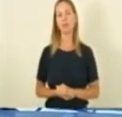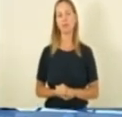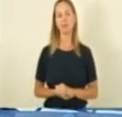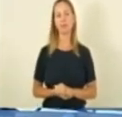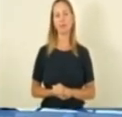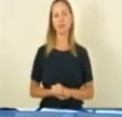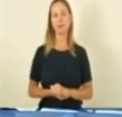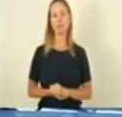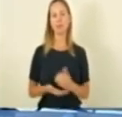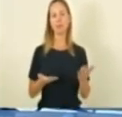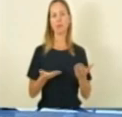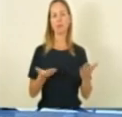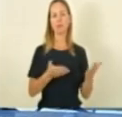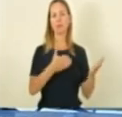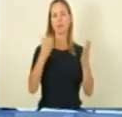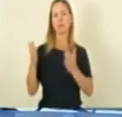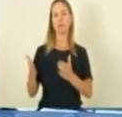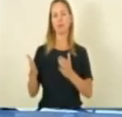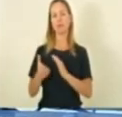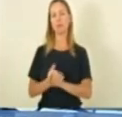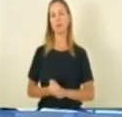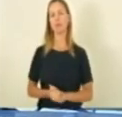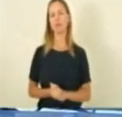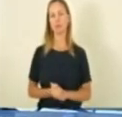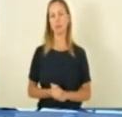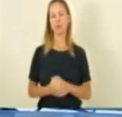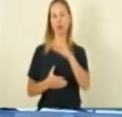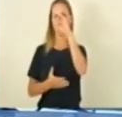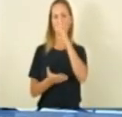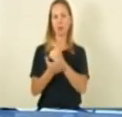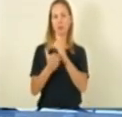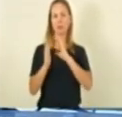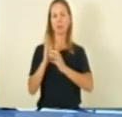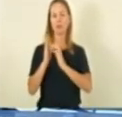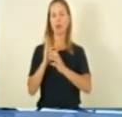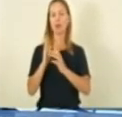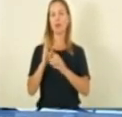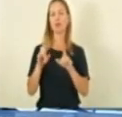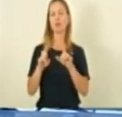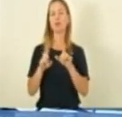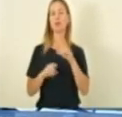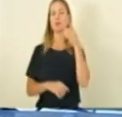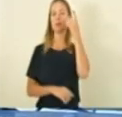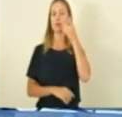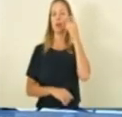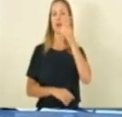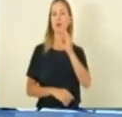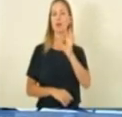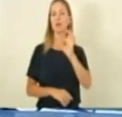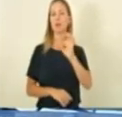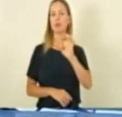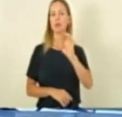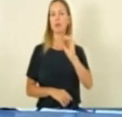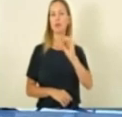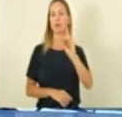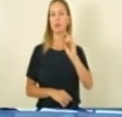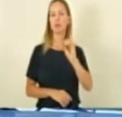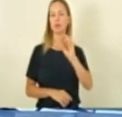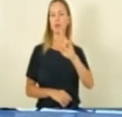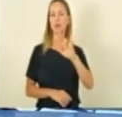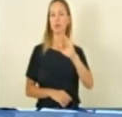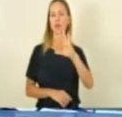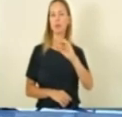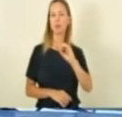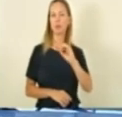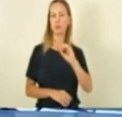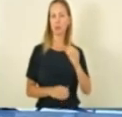Passamos ao grande expediente. Lideranças partidárias, deputado Teodorico Ferraço.